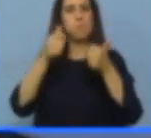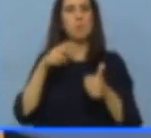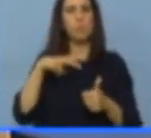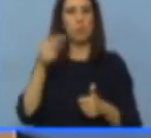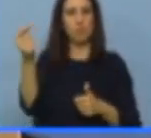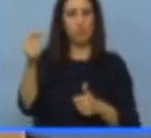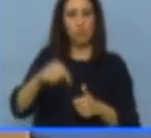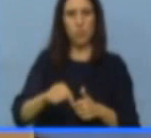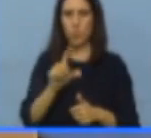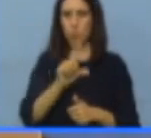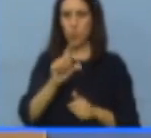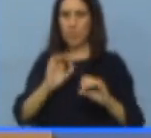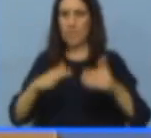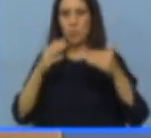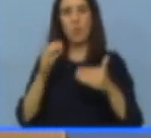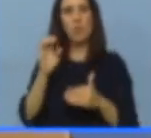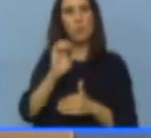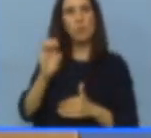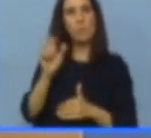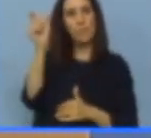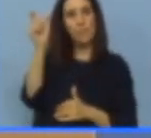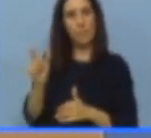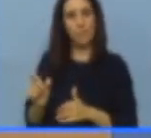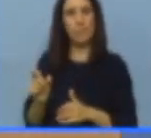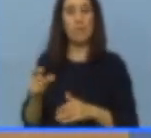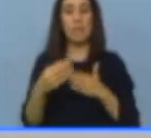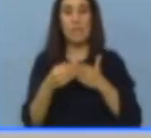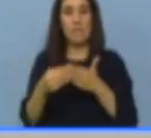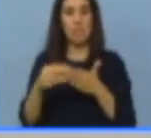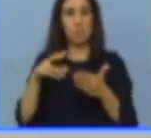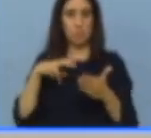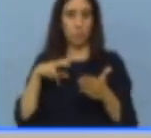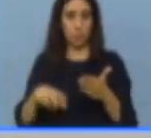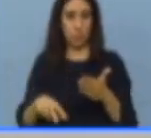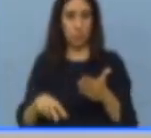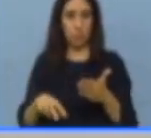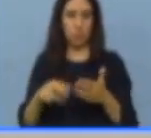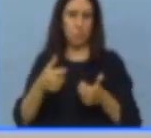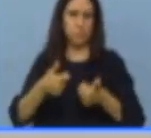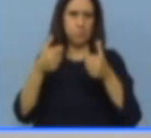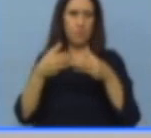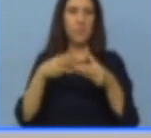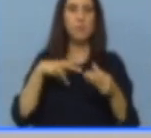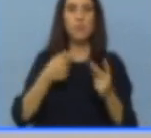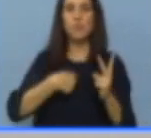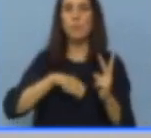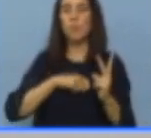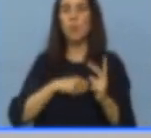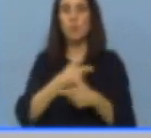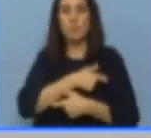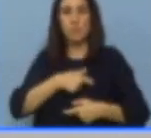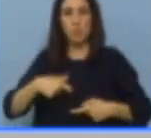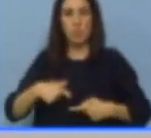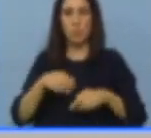é etíope. E, portanto, a liderança tem um português, tem o superior-geral que é etíope, tem um português, um espanhol, um mexicano e um